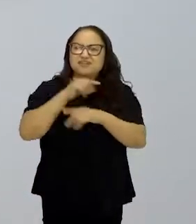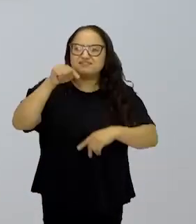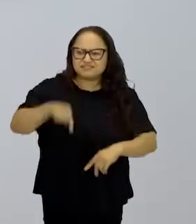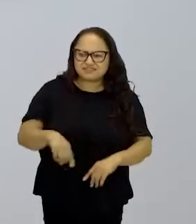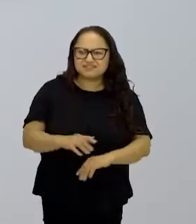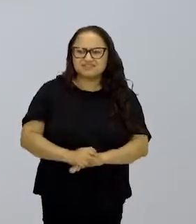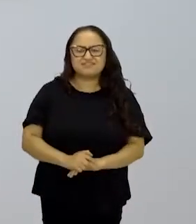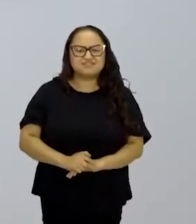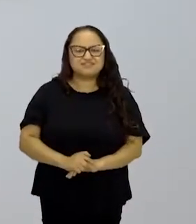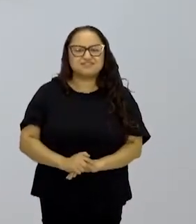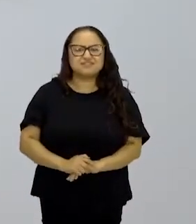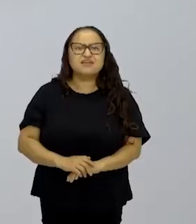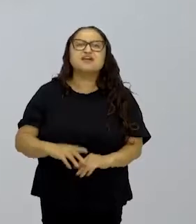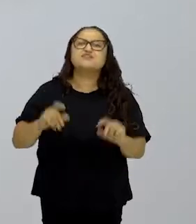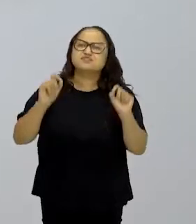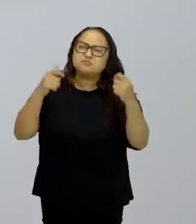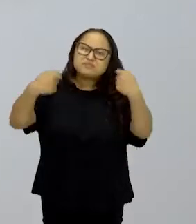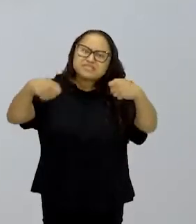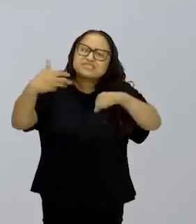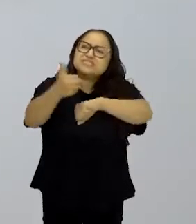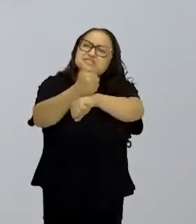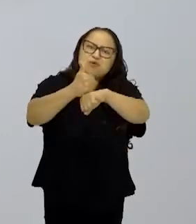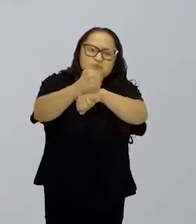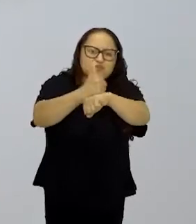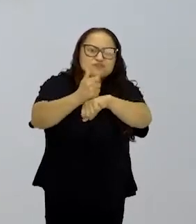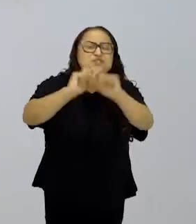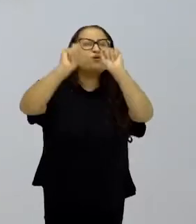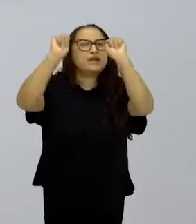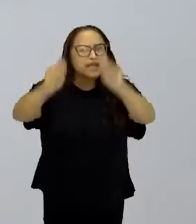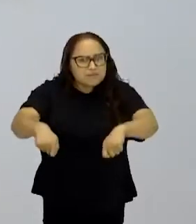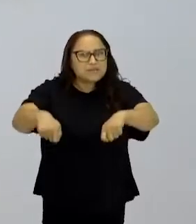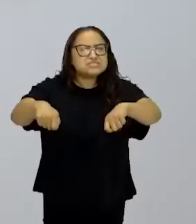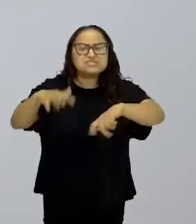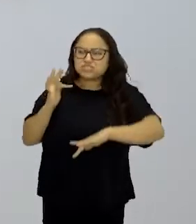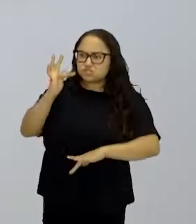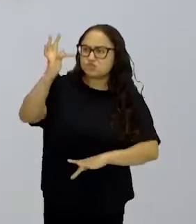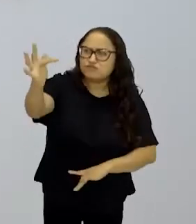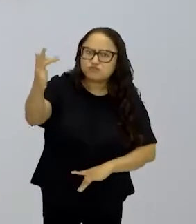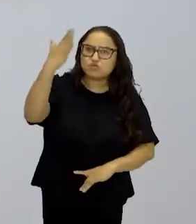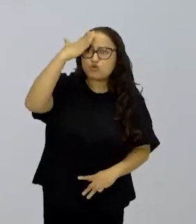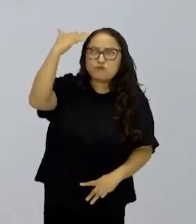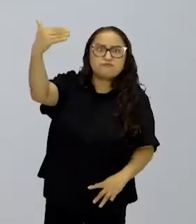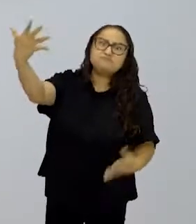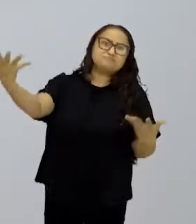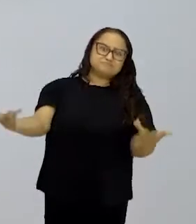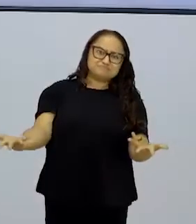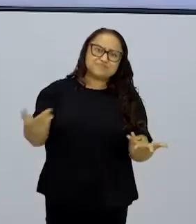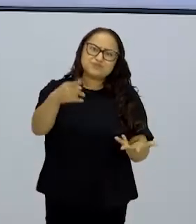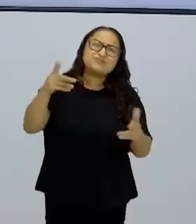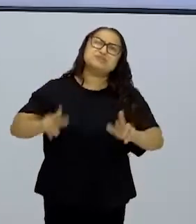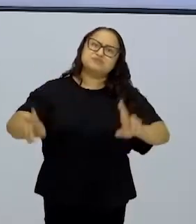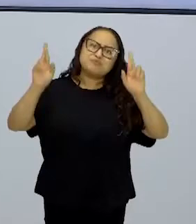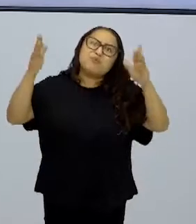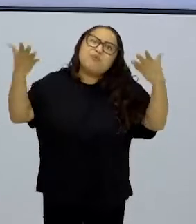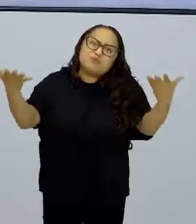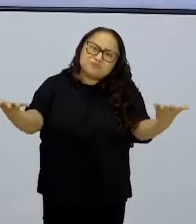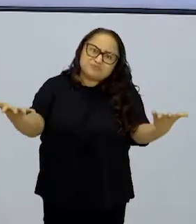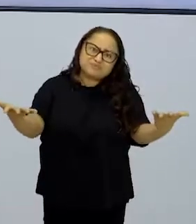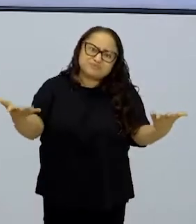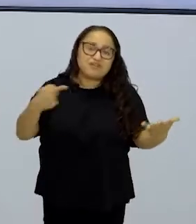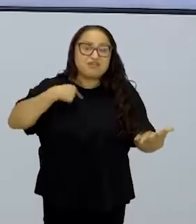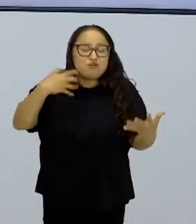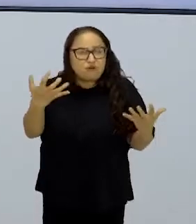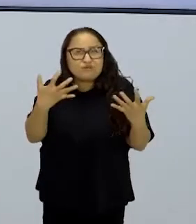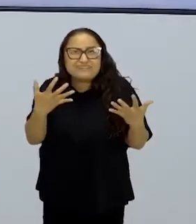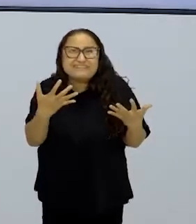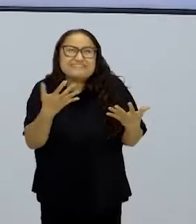se concentrar numa profissão que possibilite um futuro de sucesso para você. Não, olha, eu queria fazer